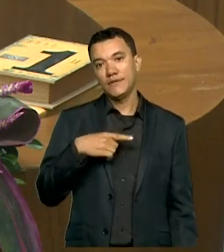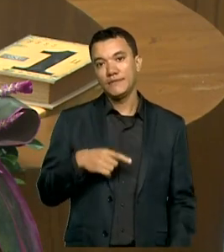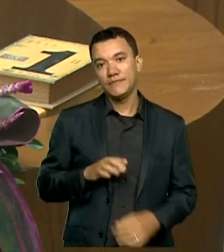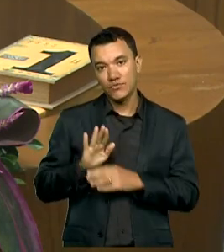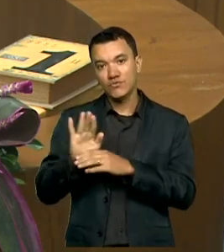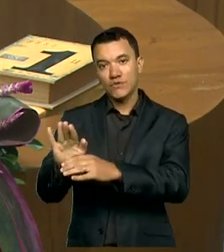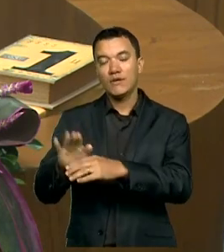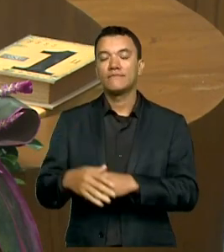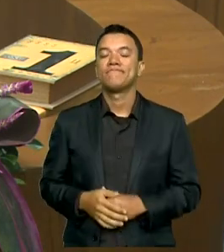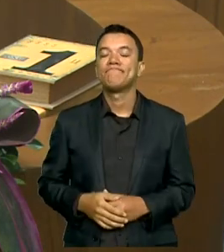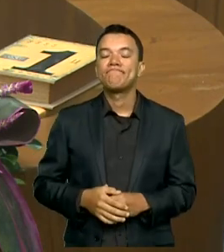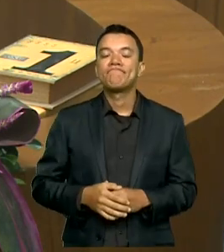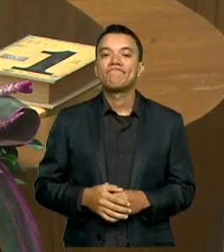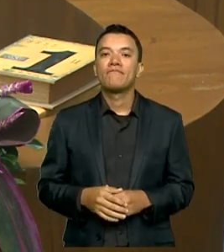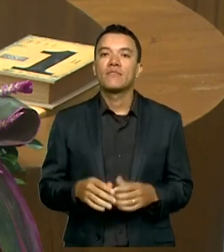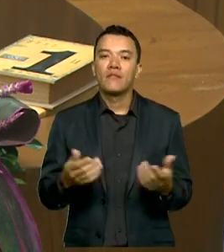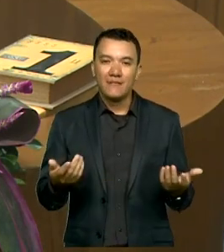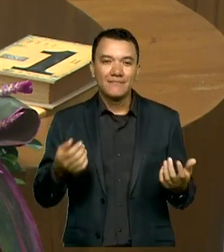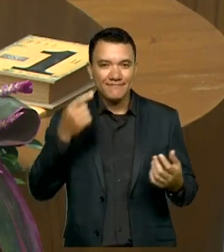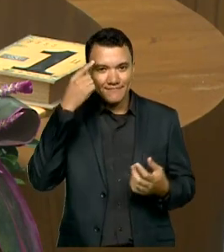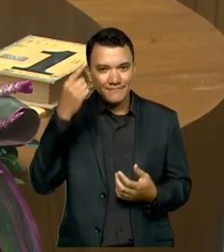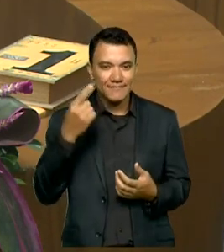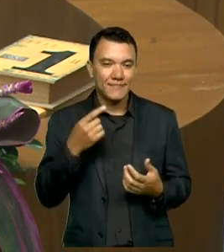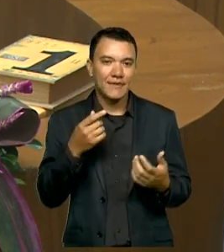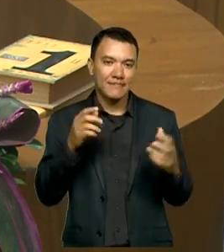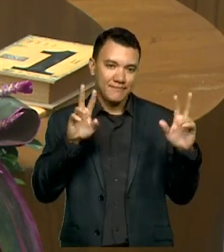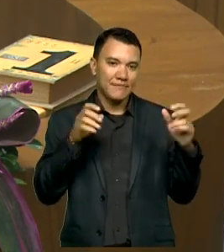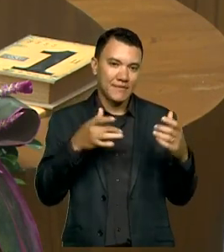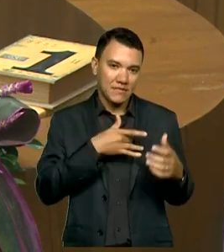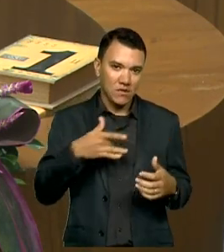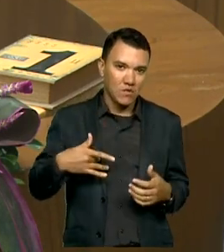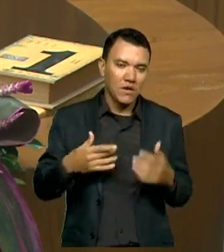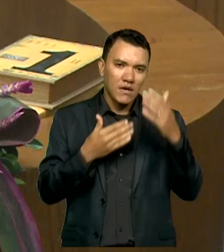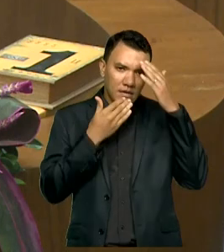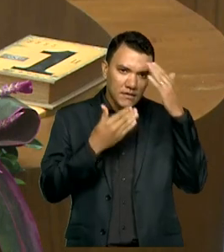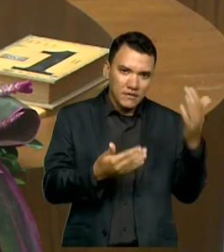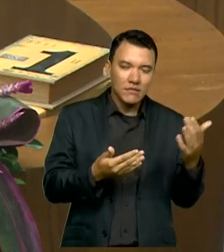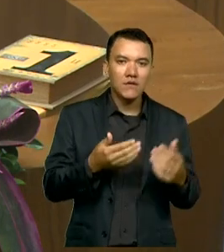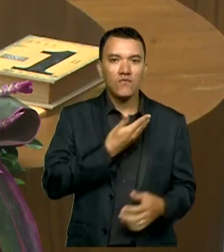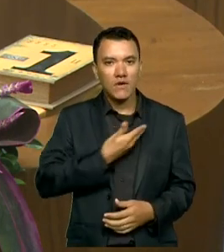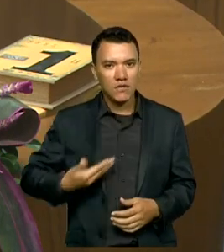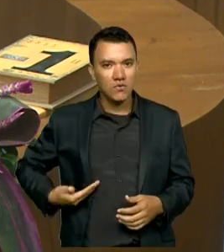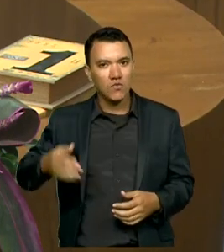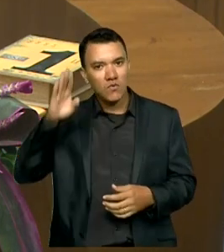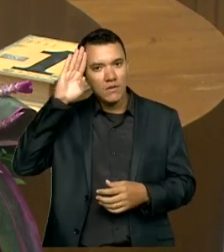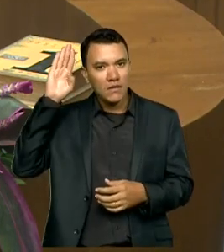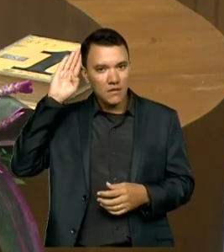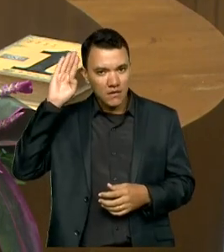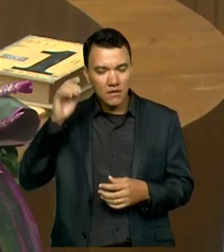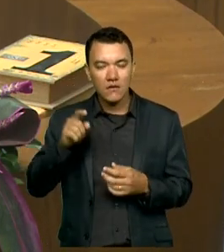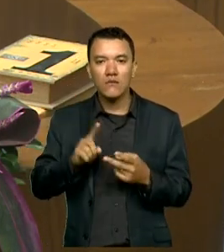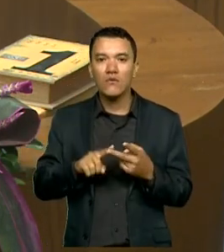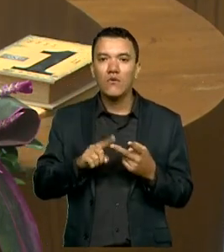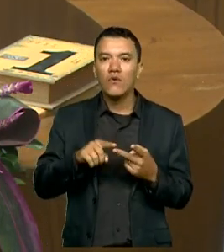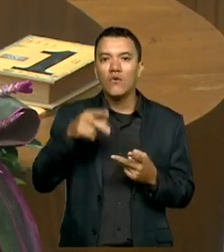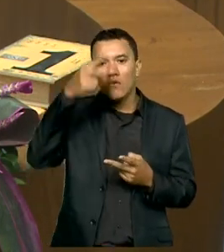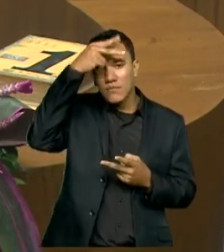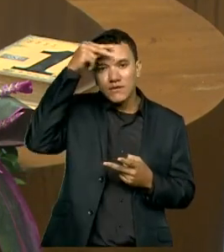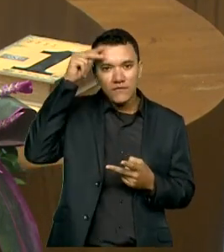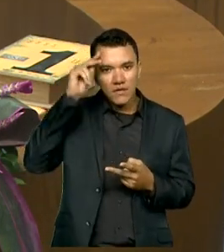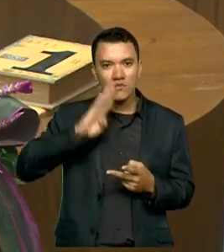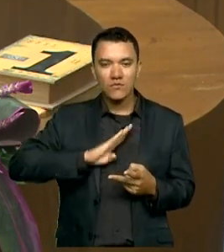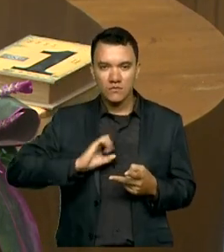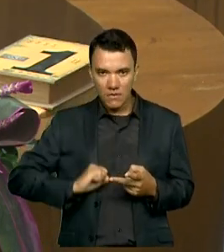parcerias, já agradeci o governador Carlos Brandão, nosso prefeito Dr. Eric, por essas iniciativas, e quero dizer